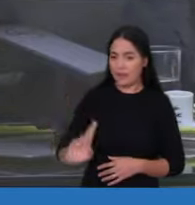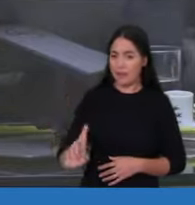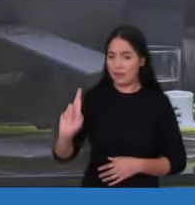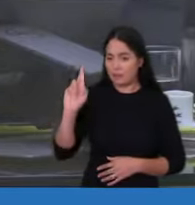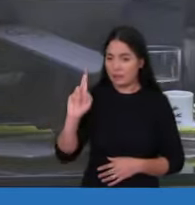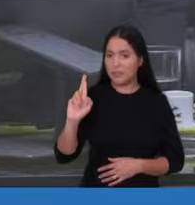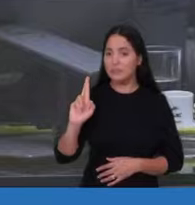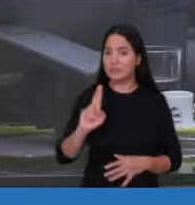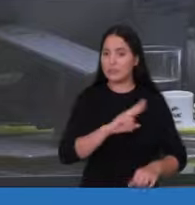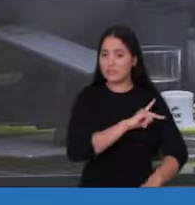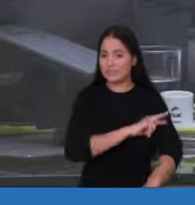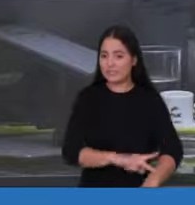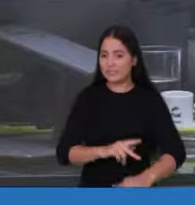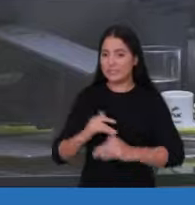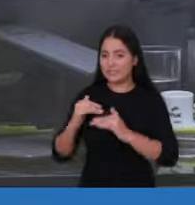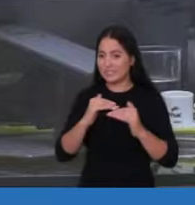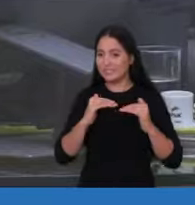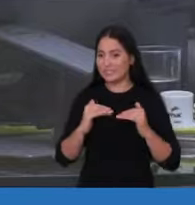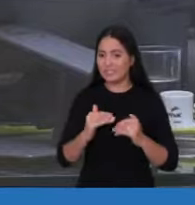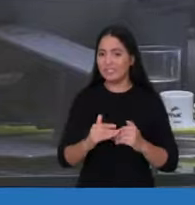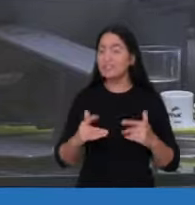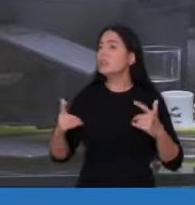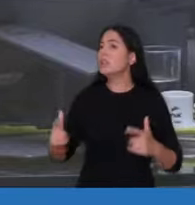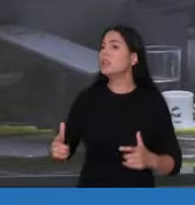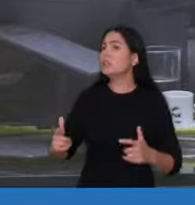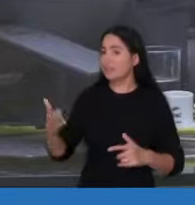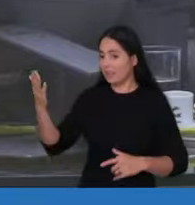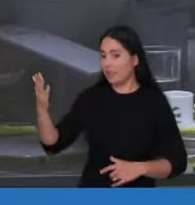igualdade racial. Cadê?